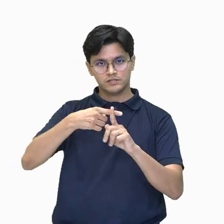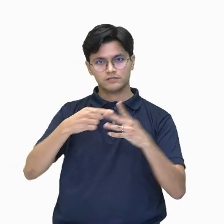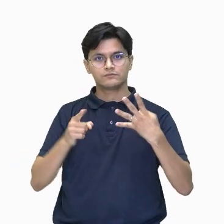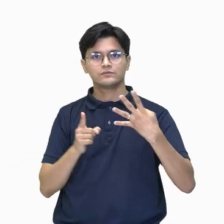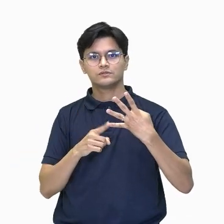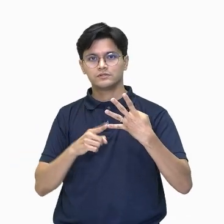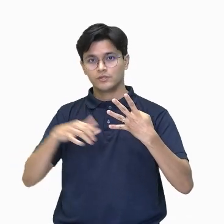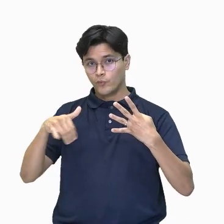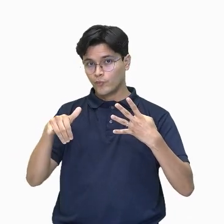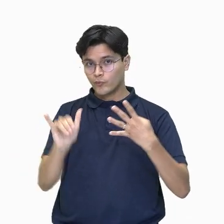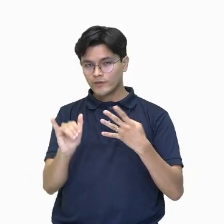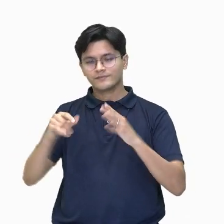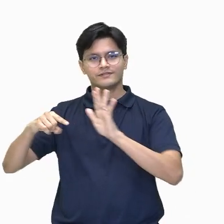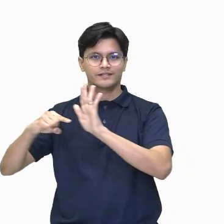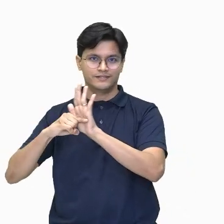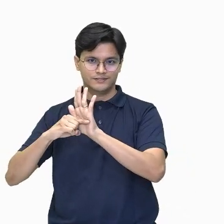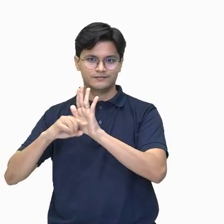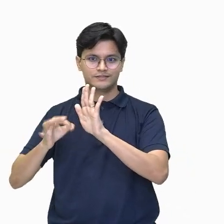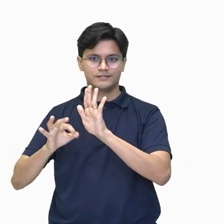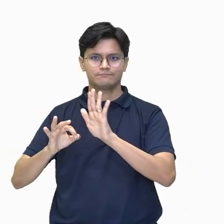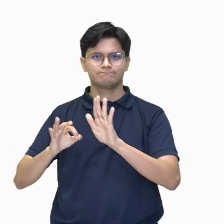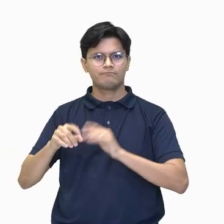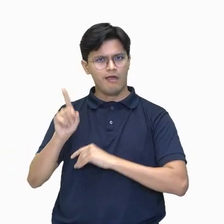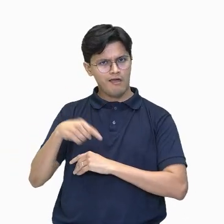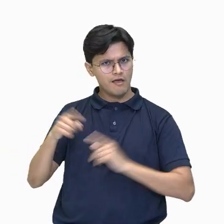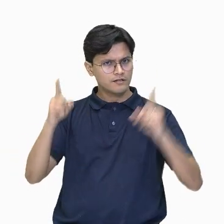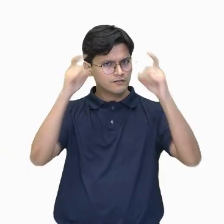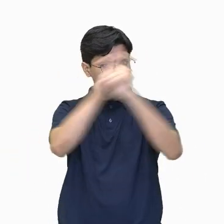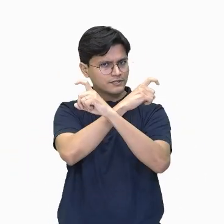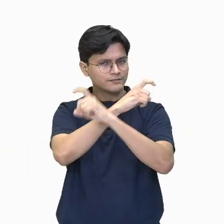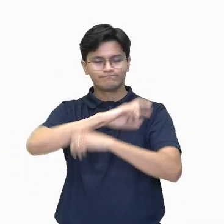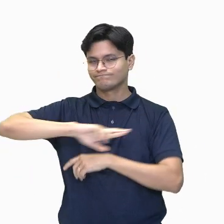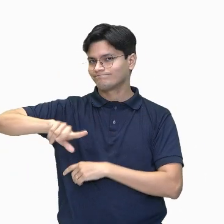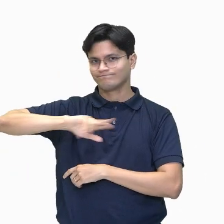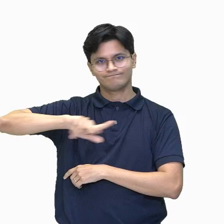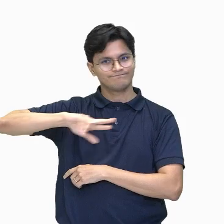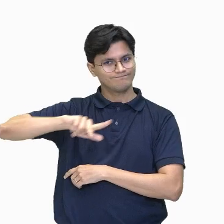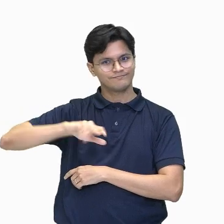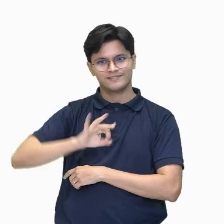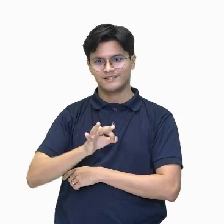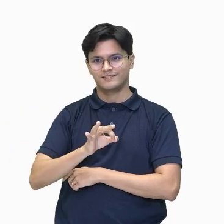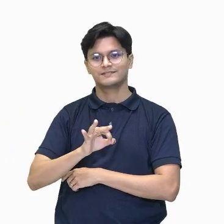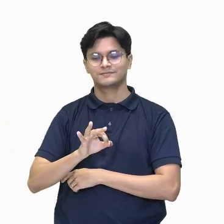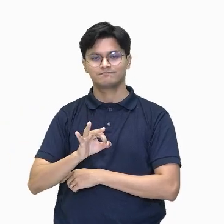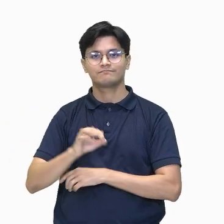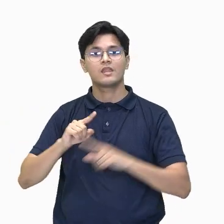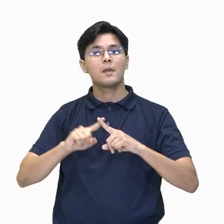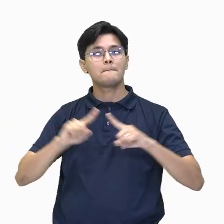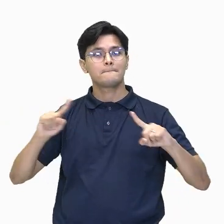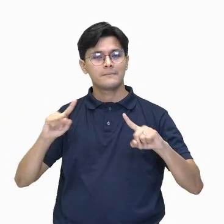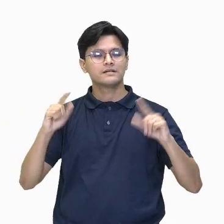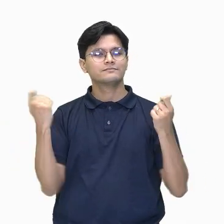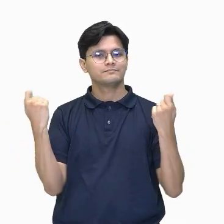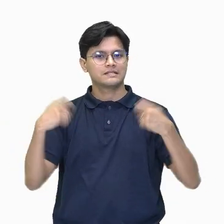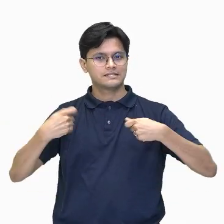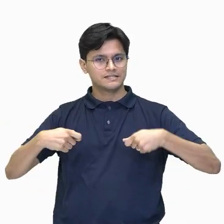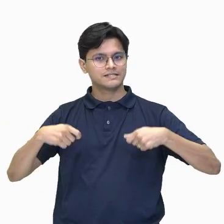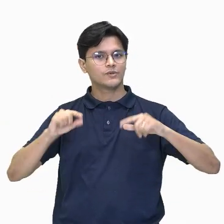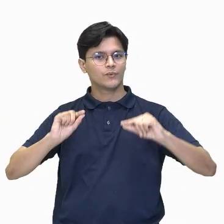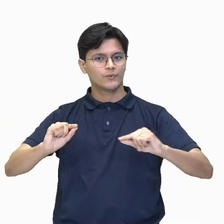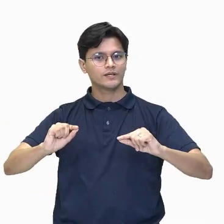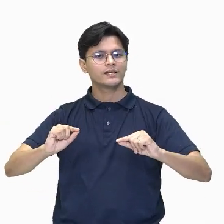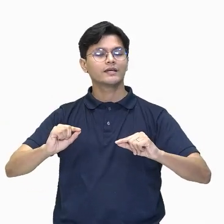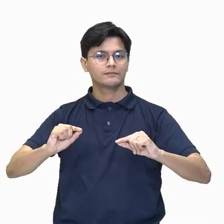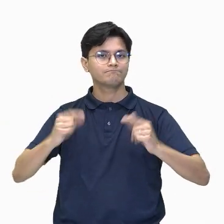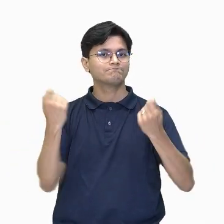o y negativo. É difícil? Não, gente, não é difícil, tá? Mas nós precisamos aí